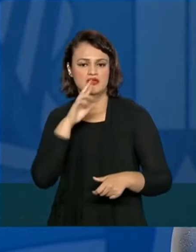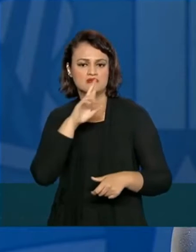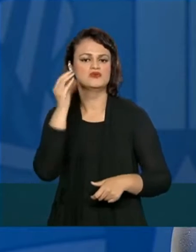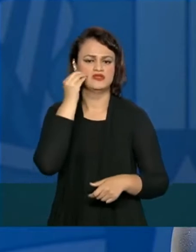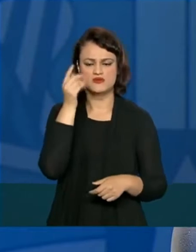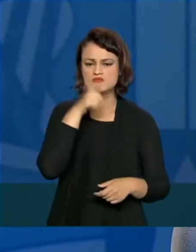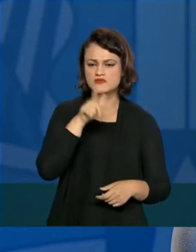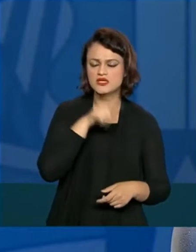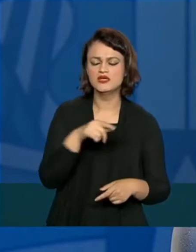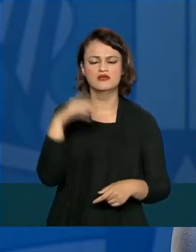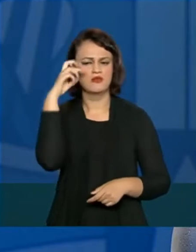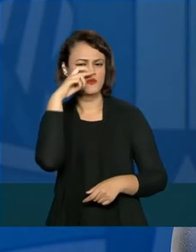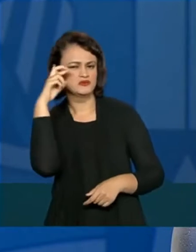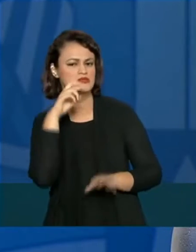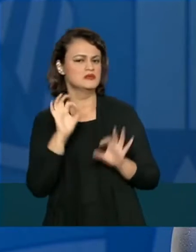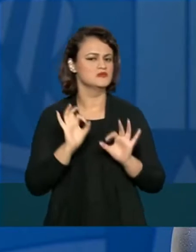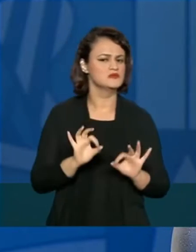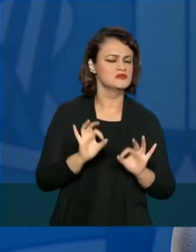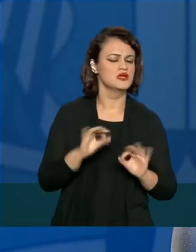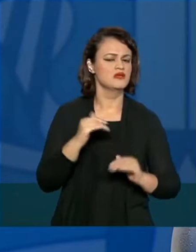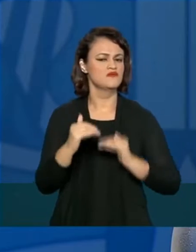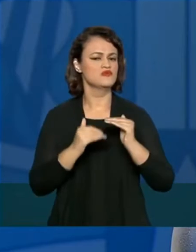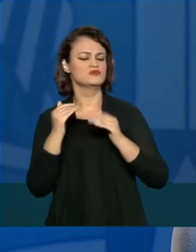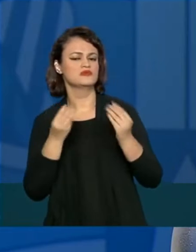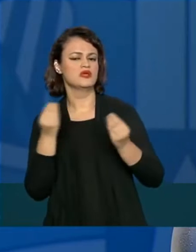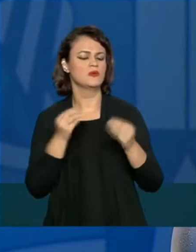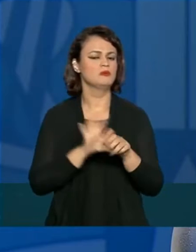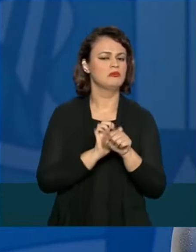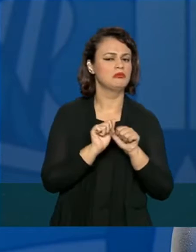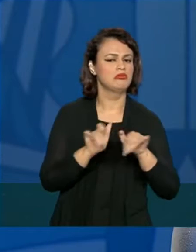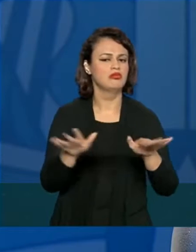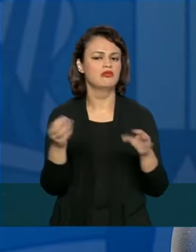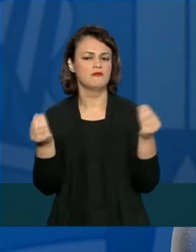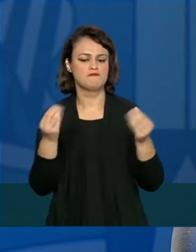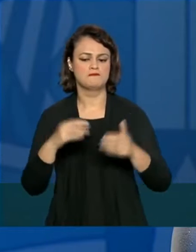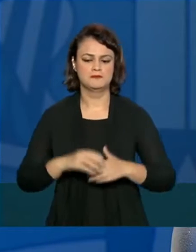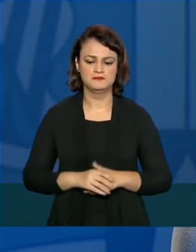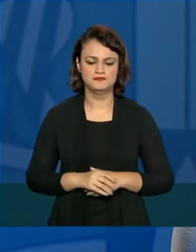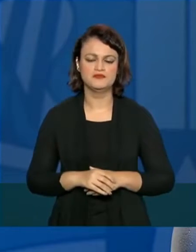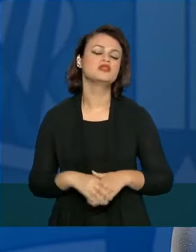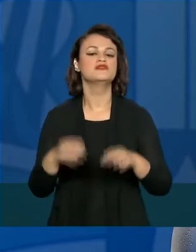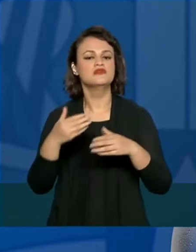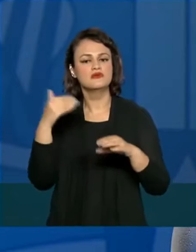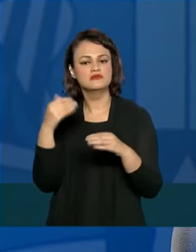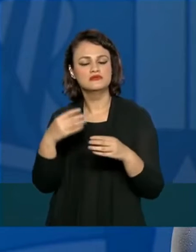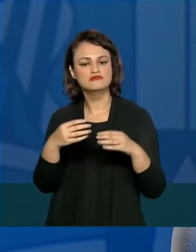fazer um monitoramento adequado da evolução da epidemia no país. Foram